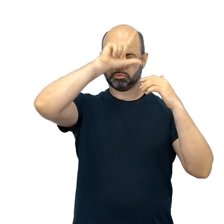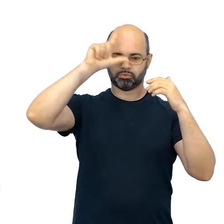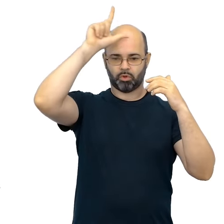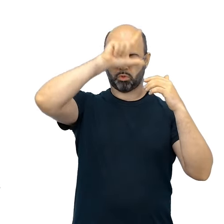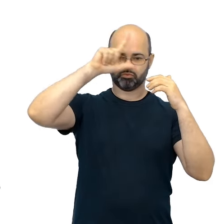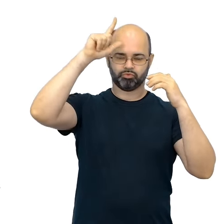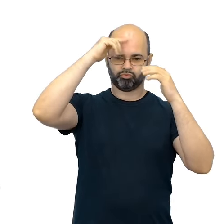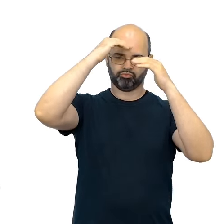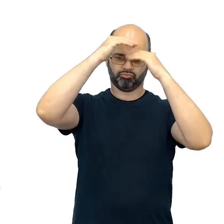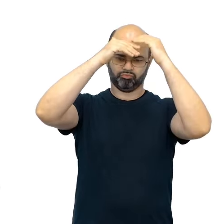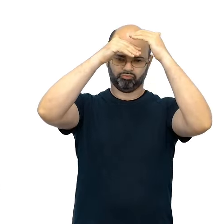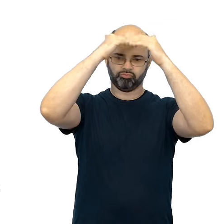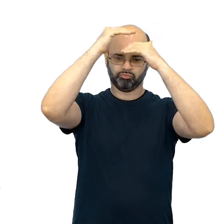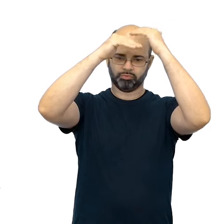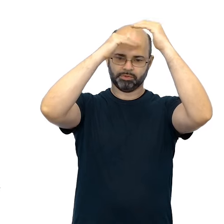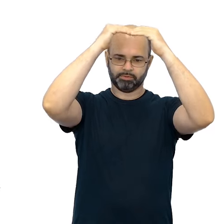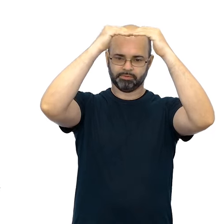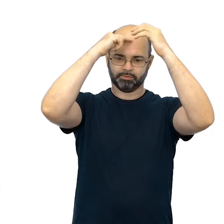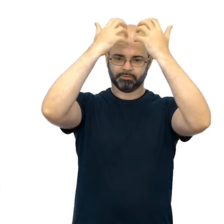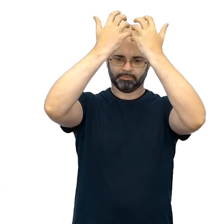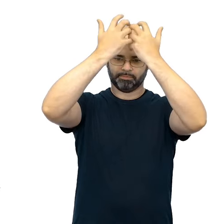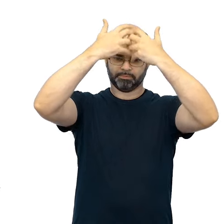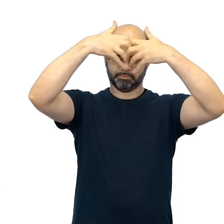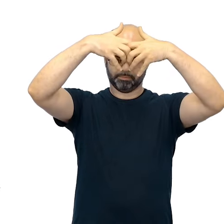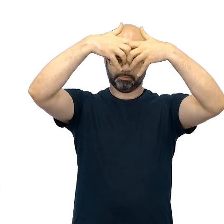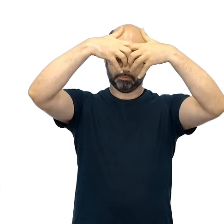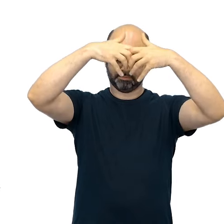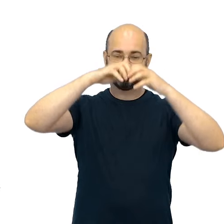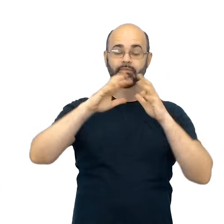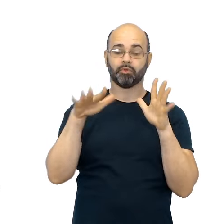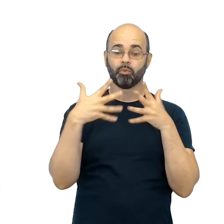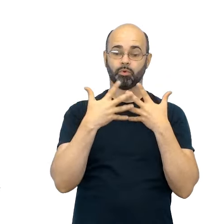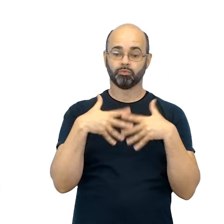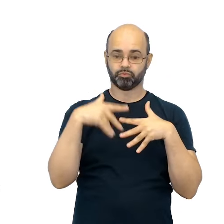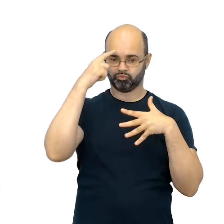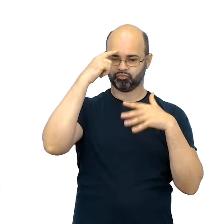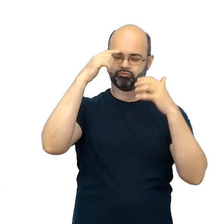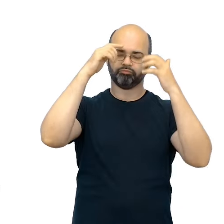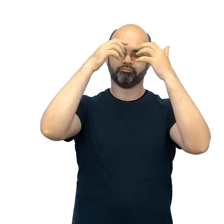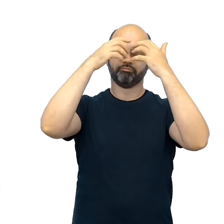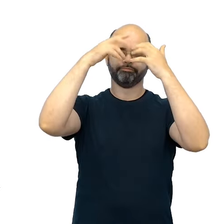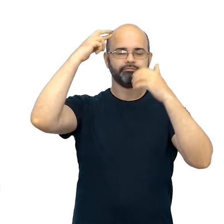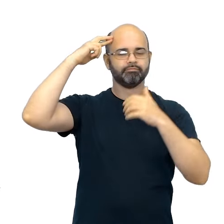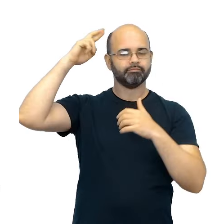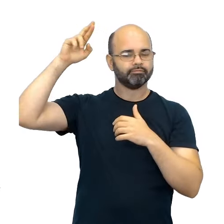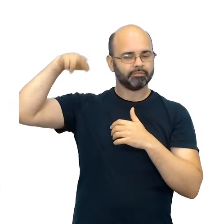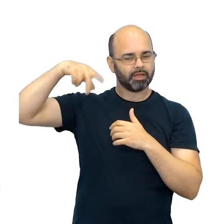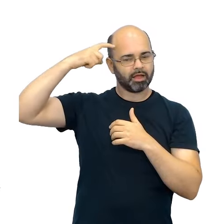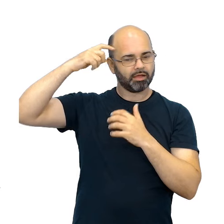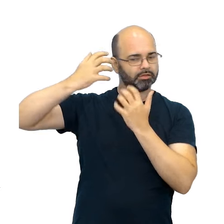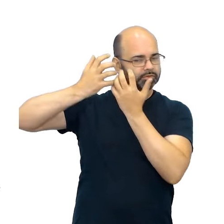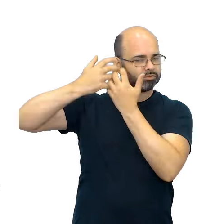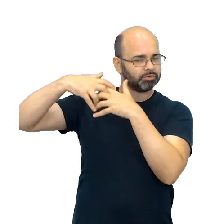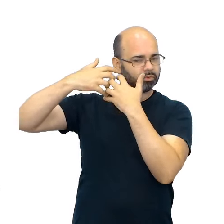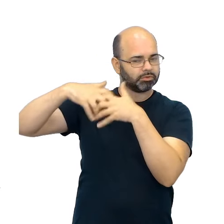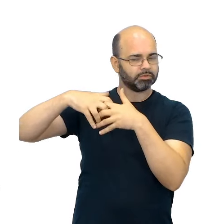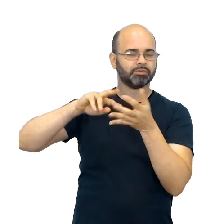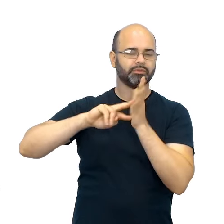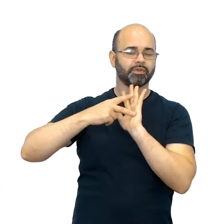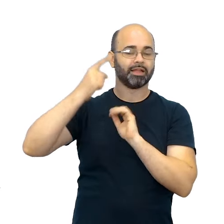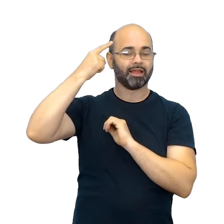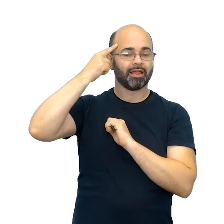nós temos a estrutura da construção do raciocínio, nós estamos falando lá na geração de ideias,